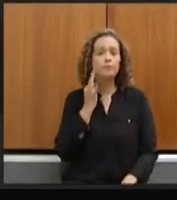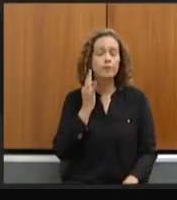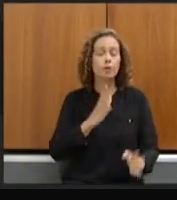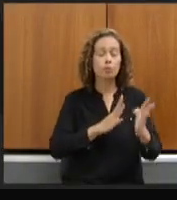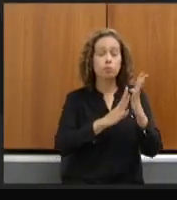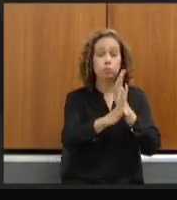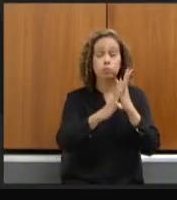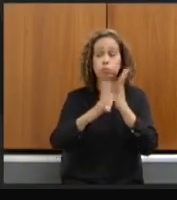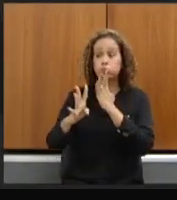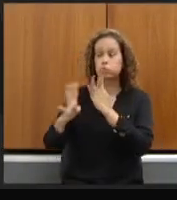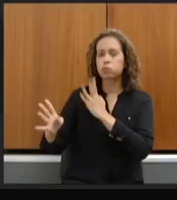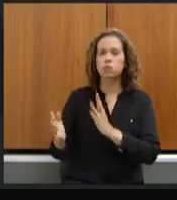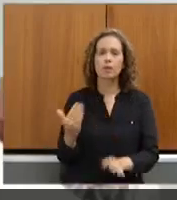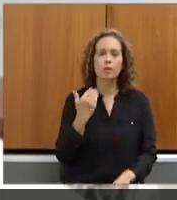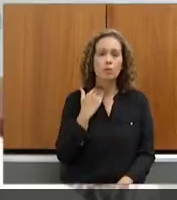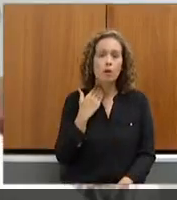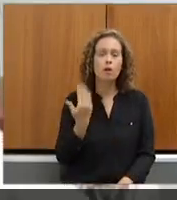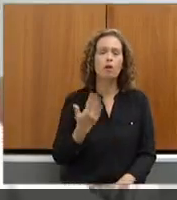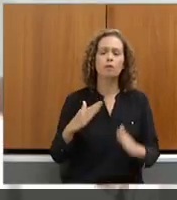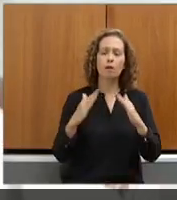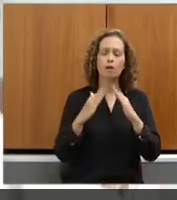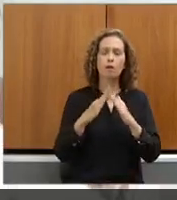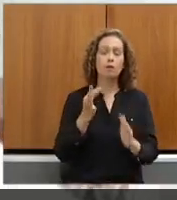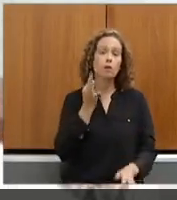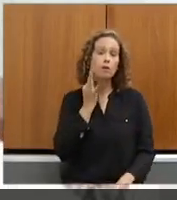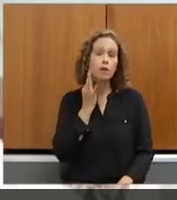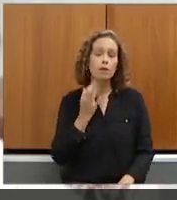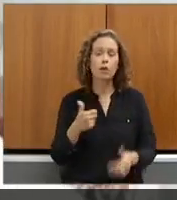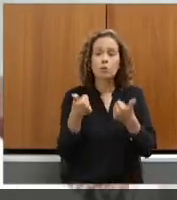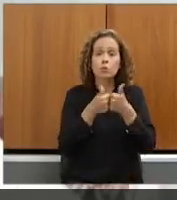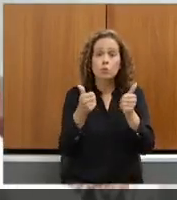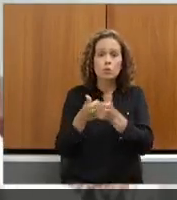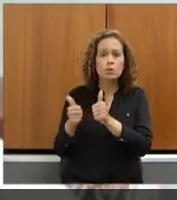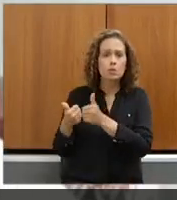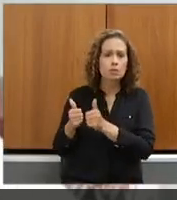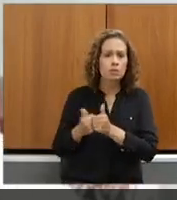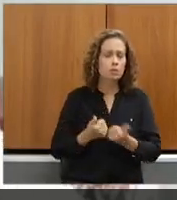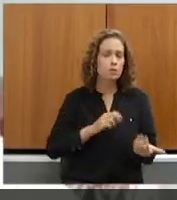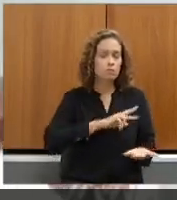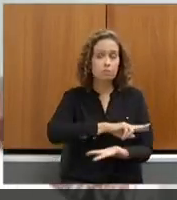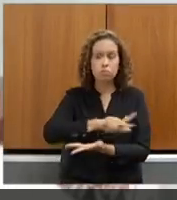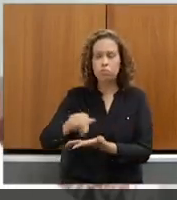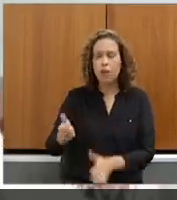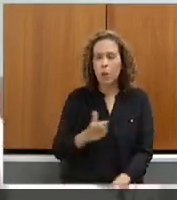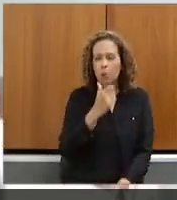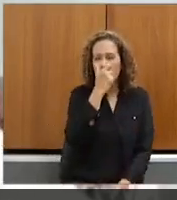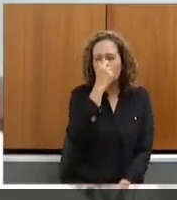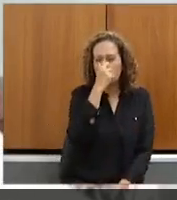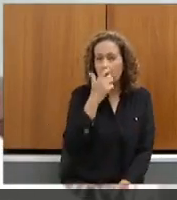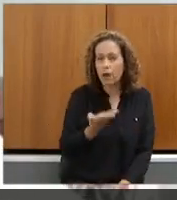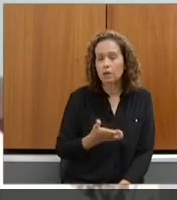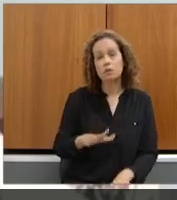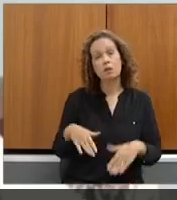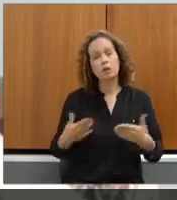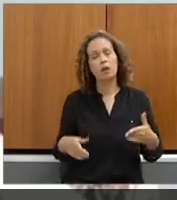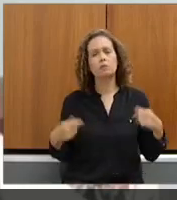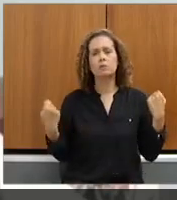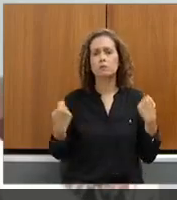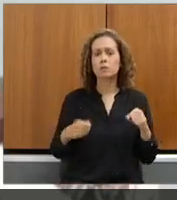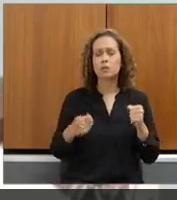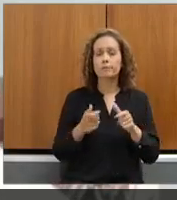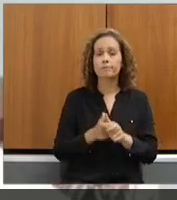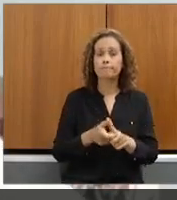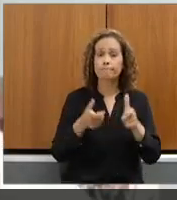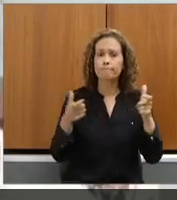os bancos nas casas lotéricas os ônibus Neo transporte coletivo Urbano lotado Então deveria vir